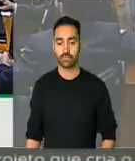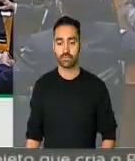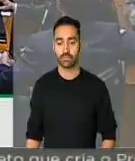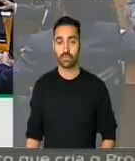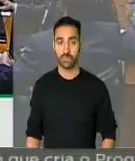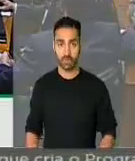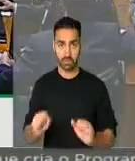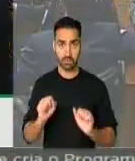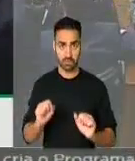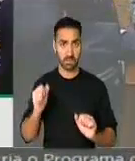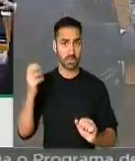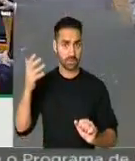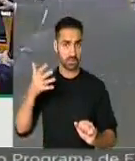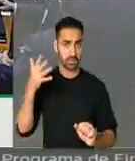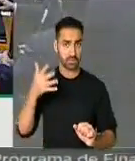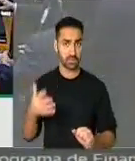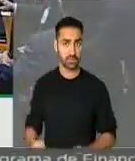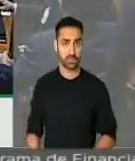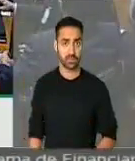Posso, senhor presidente?